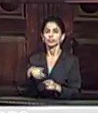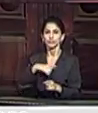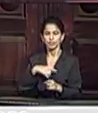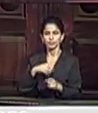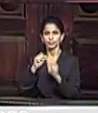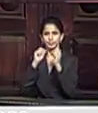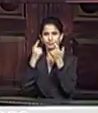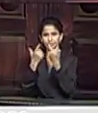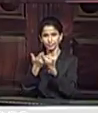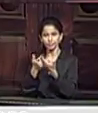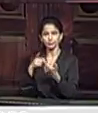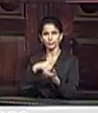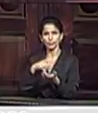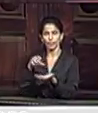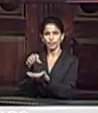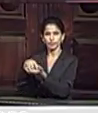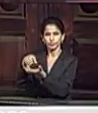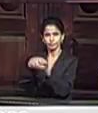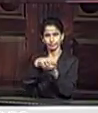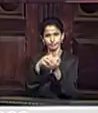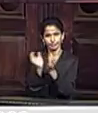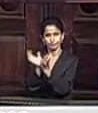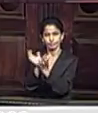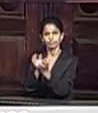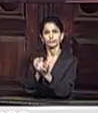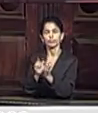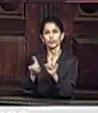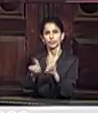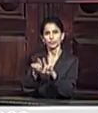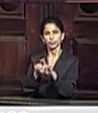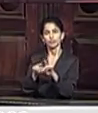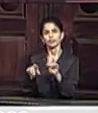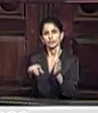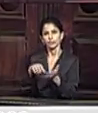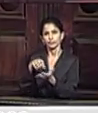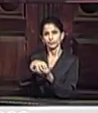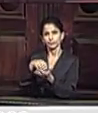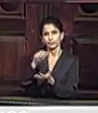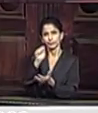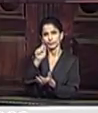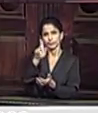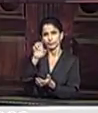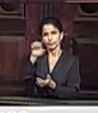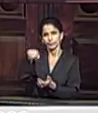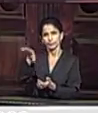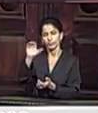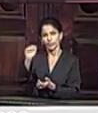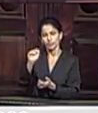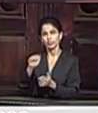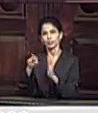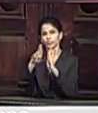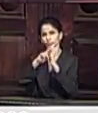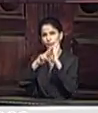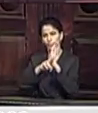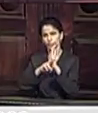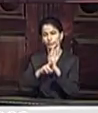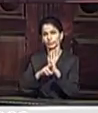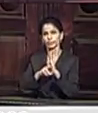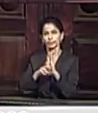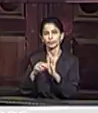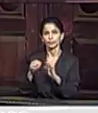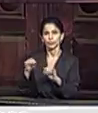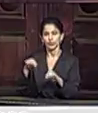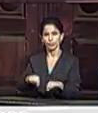comissão, tenha feito levantamento para essas agências reguladoras. Eu, por exemplo, descobri uma coisa. Durante o período que a